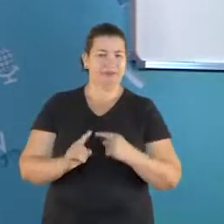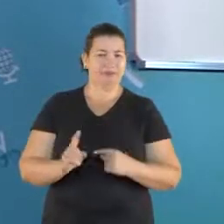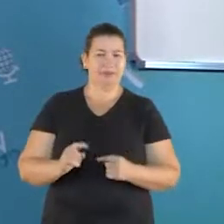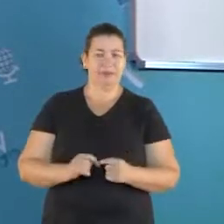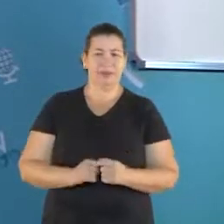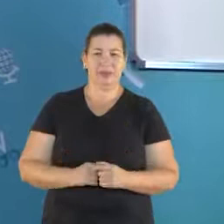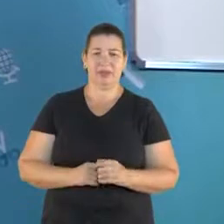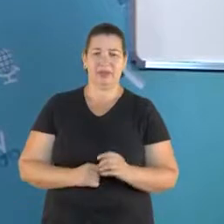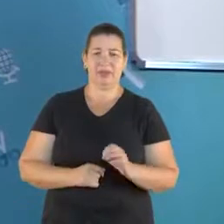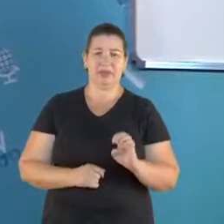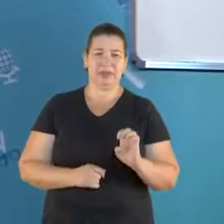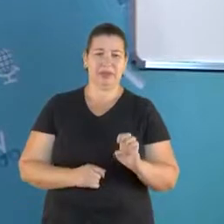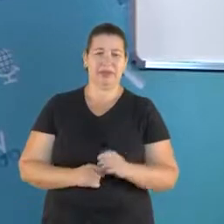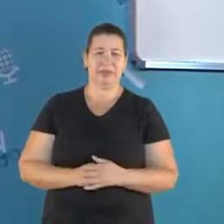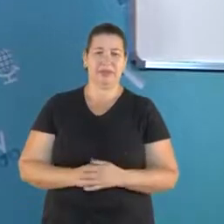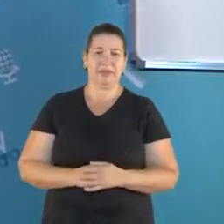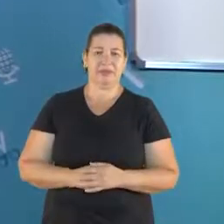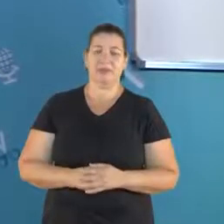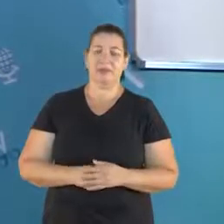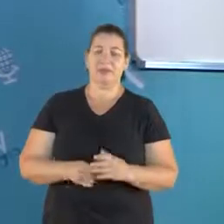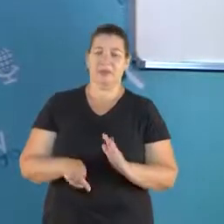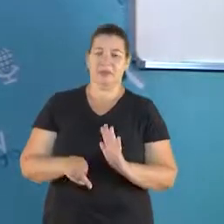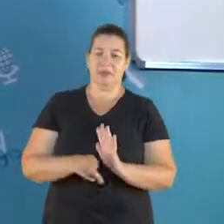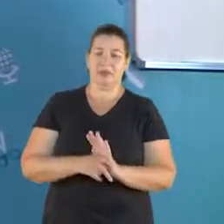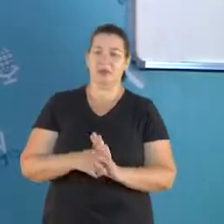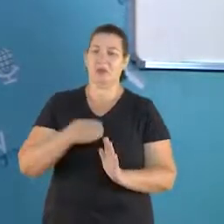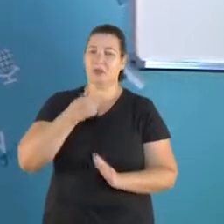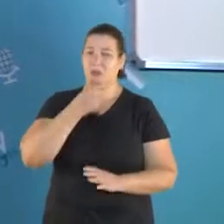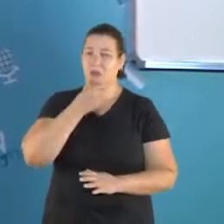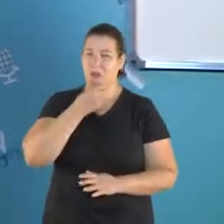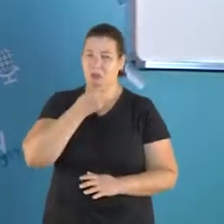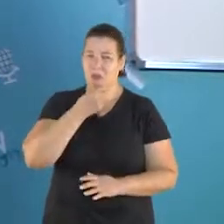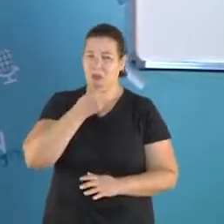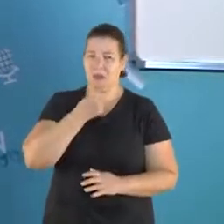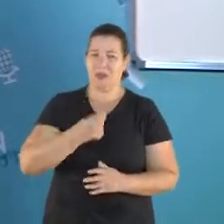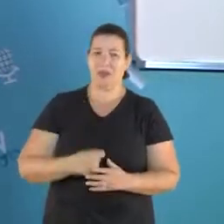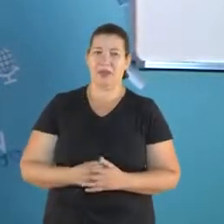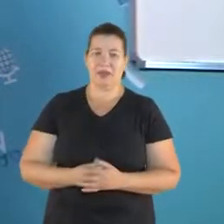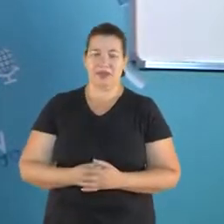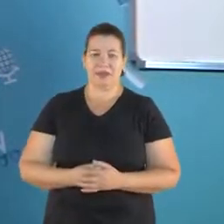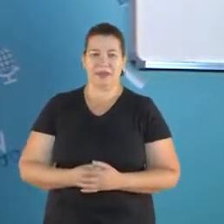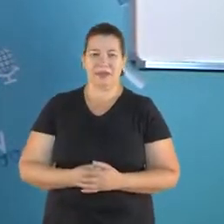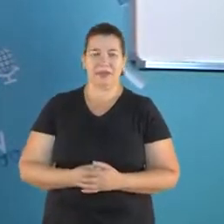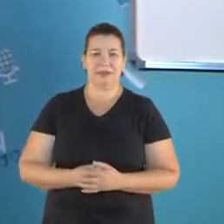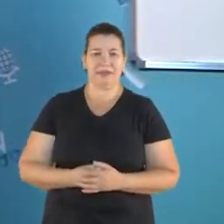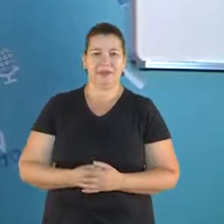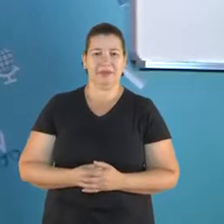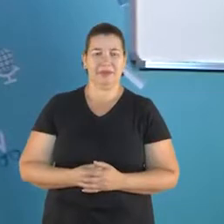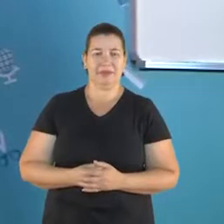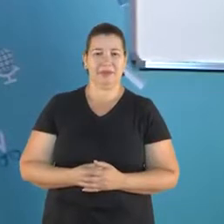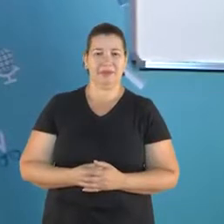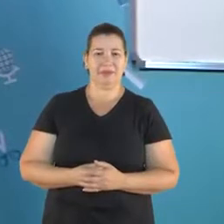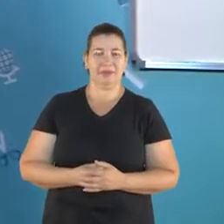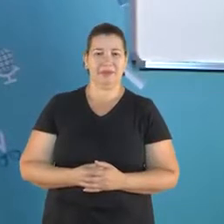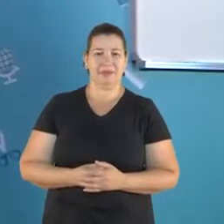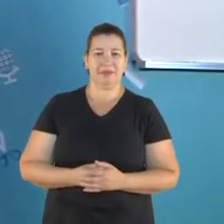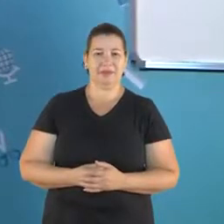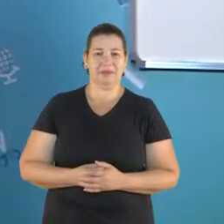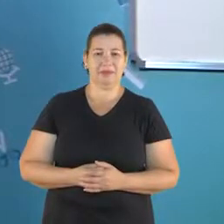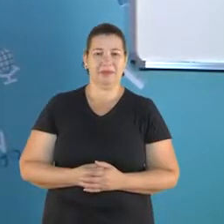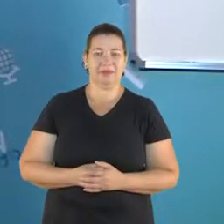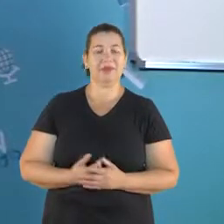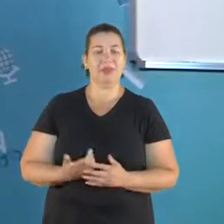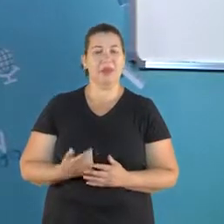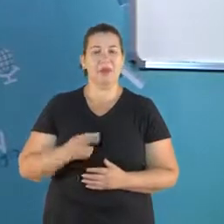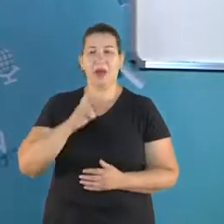possibilidade nenhuma, ser essa alternativa, pois testículos e espermatozoide também está relacionado com o desenvolvimento sexual secundário masculino.